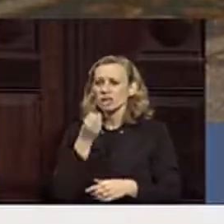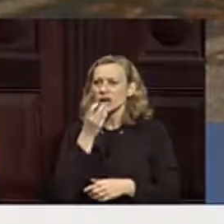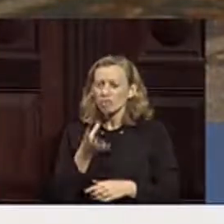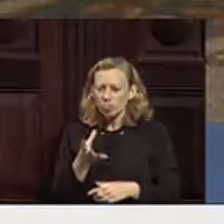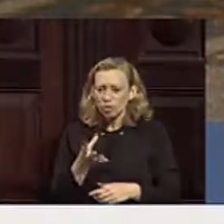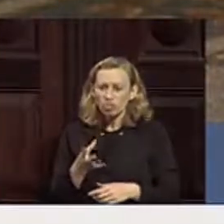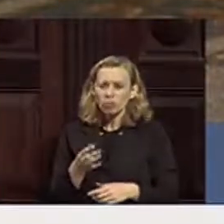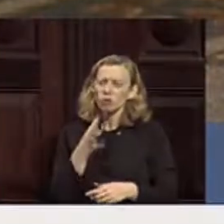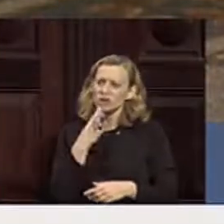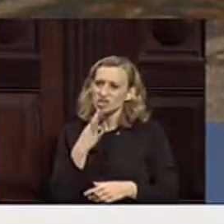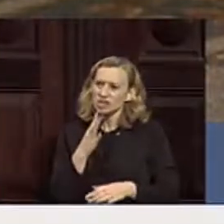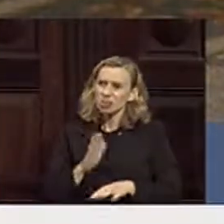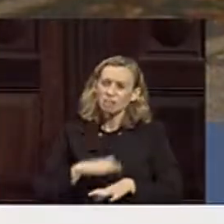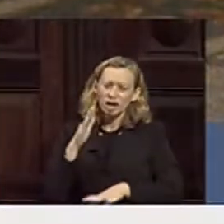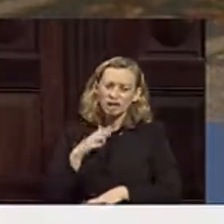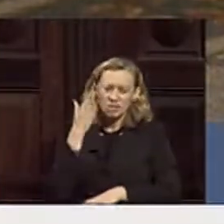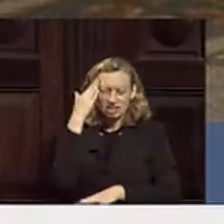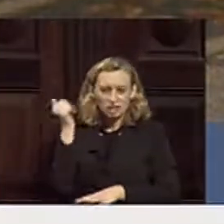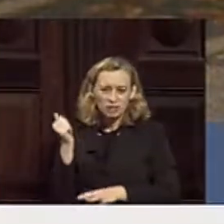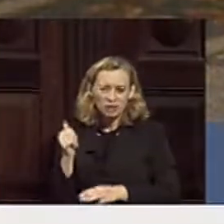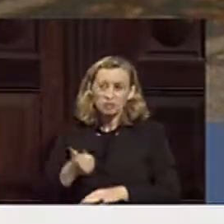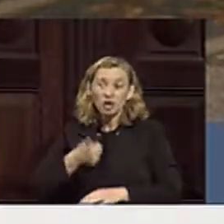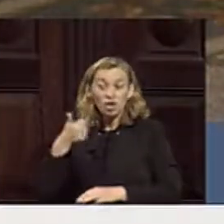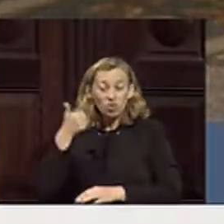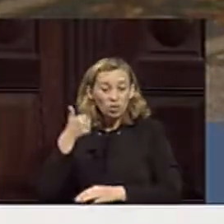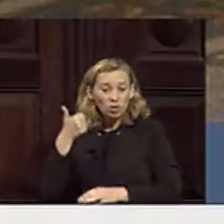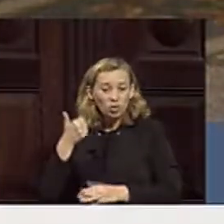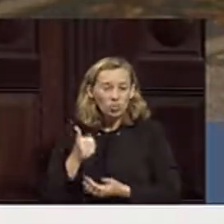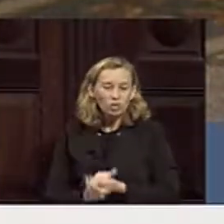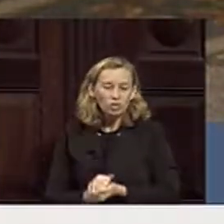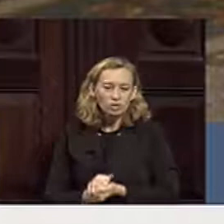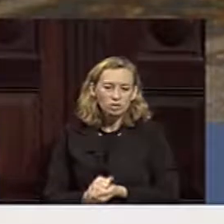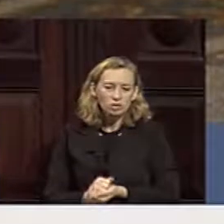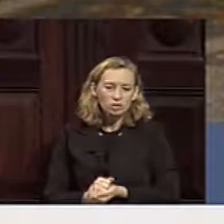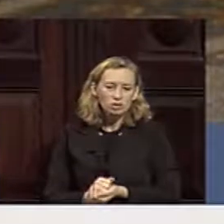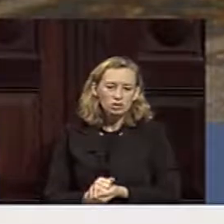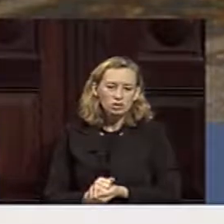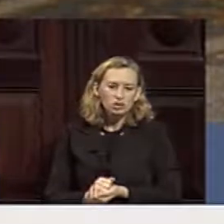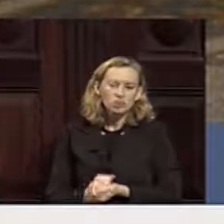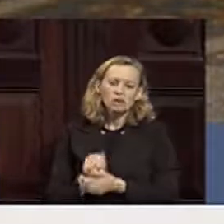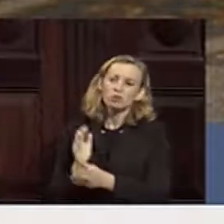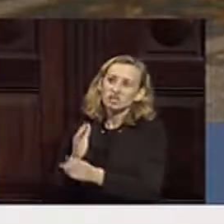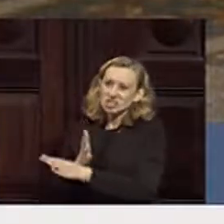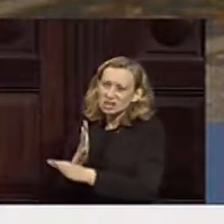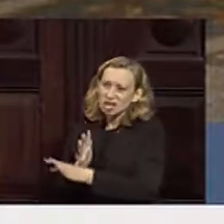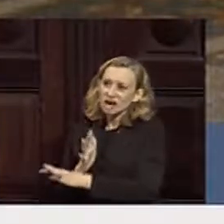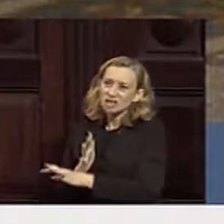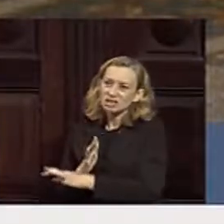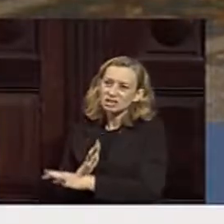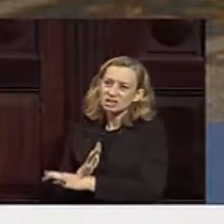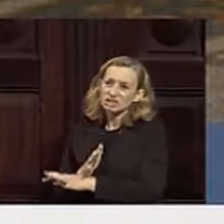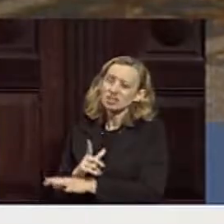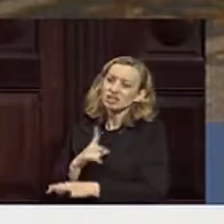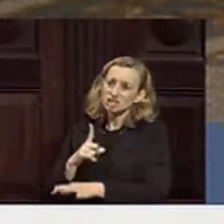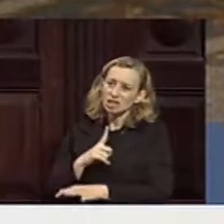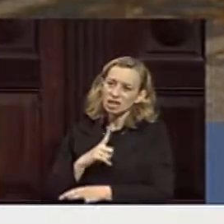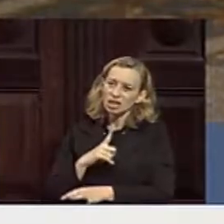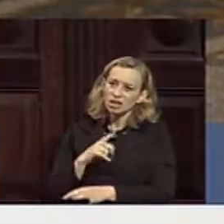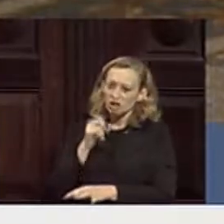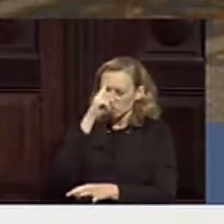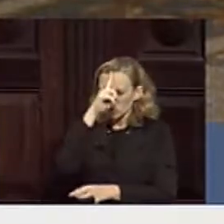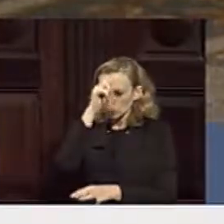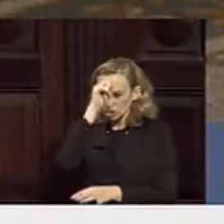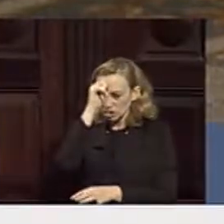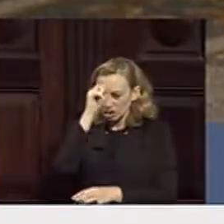porque Niterói tem pelo menos esse ponto positivo. É uma cidade que tem um hospital público